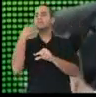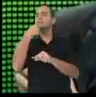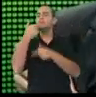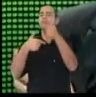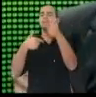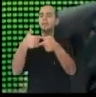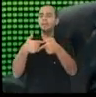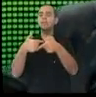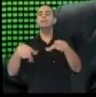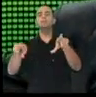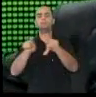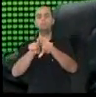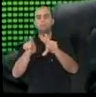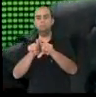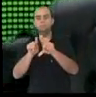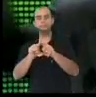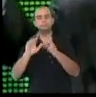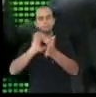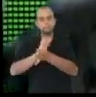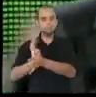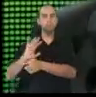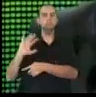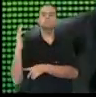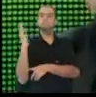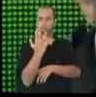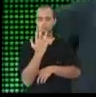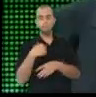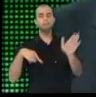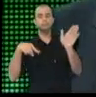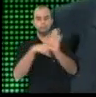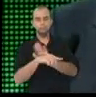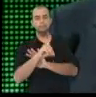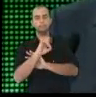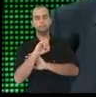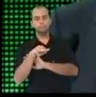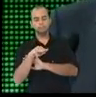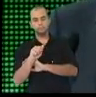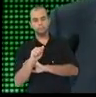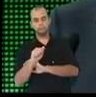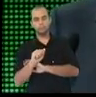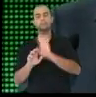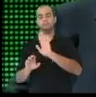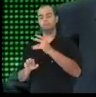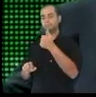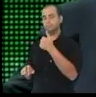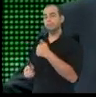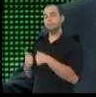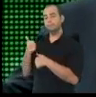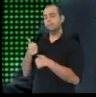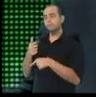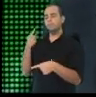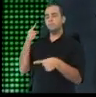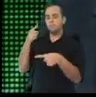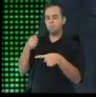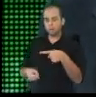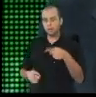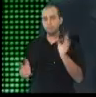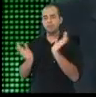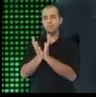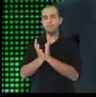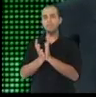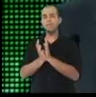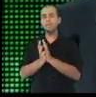e desmatamento. Você ouviu a pergunta para a Dilma, responda. Plínio, primeiro, proibir propriedades de mais de 1.000 hectares,